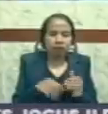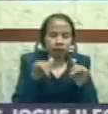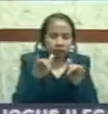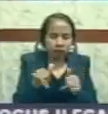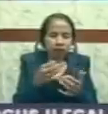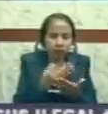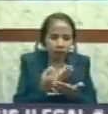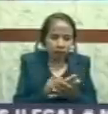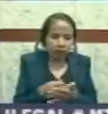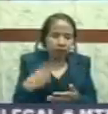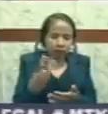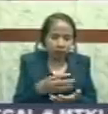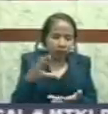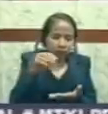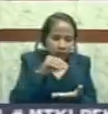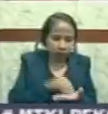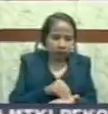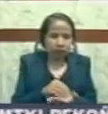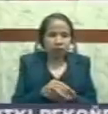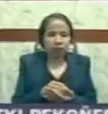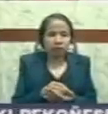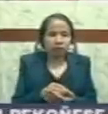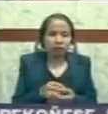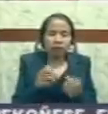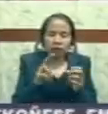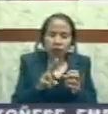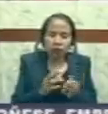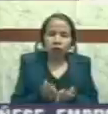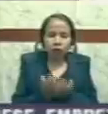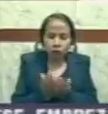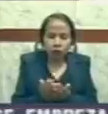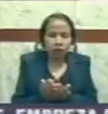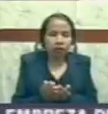estado itatu tautan. Vale barroida ne ne folinga,